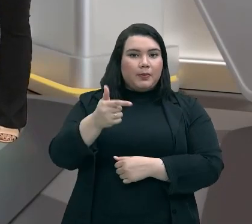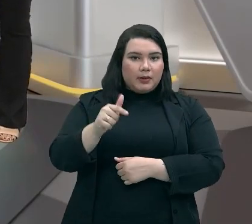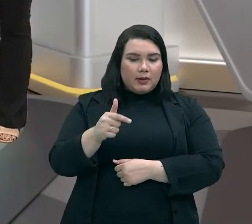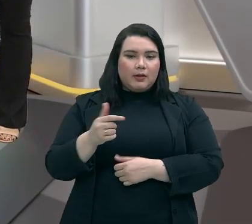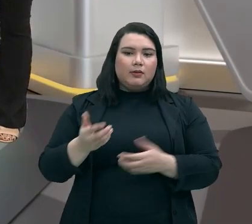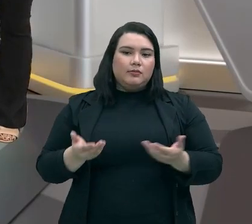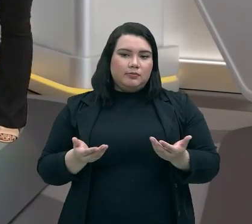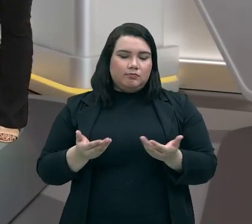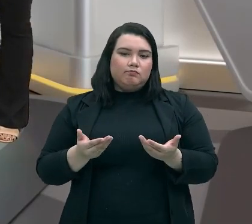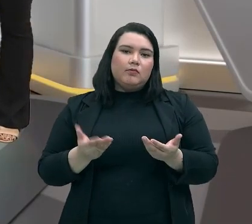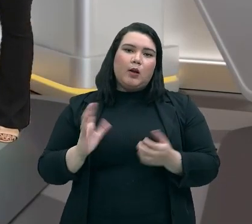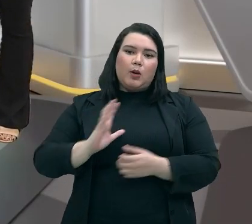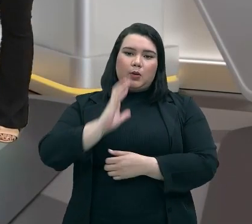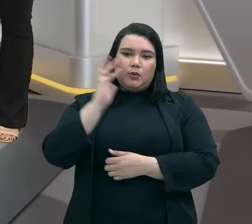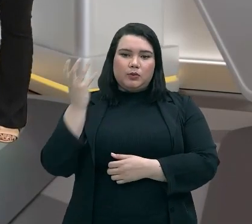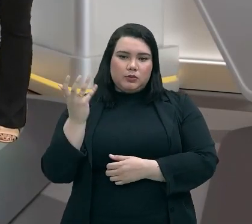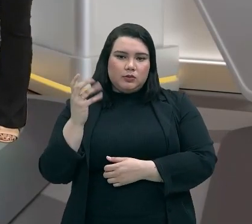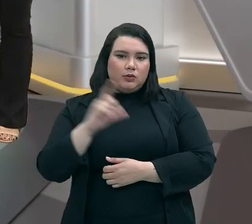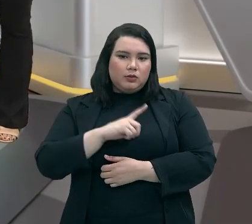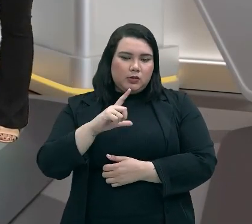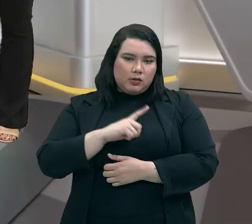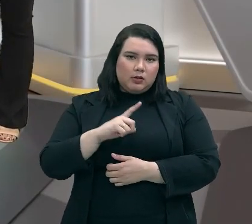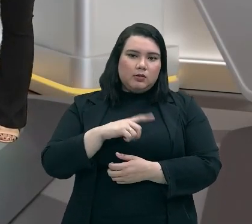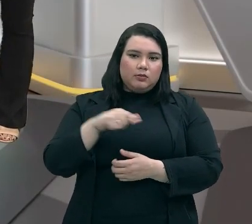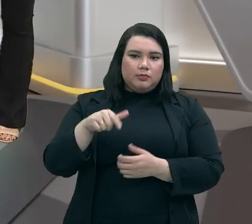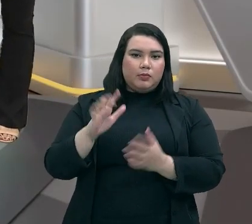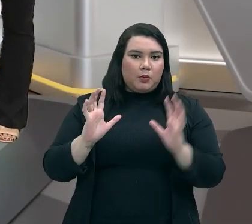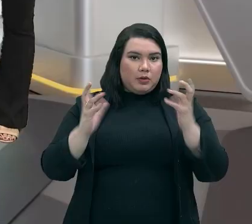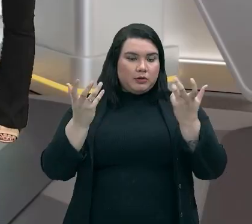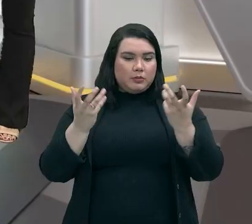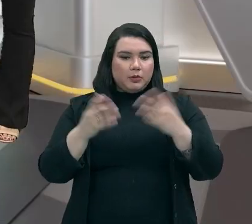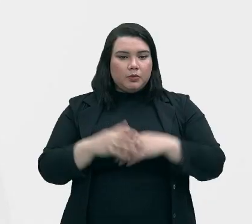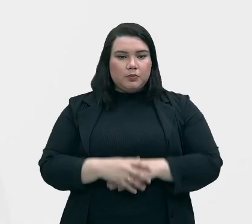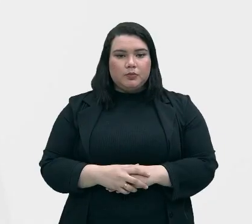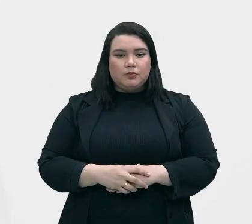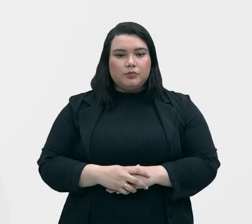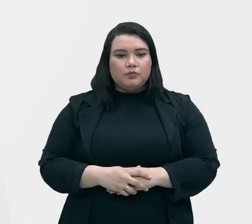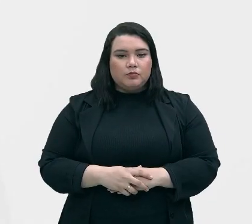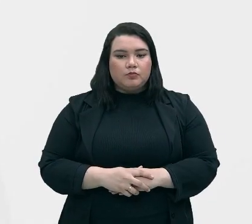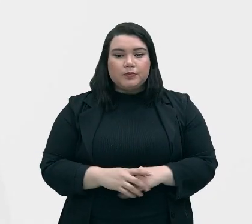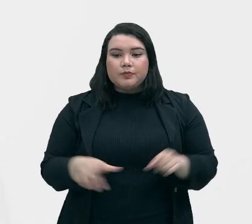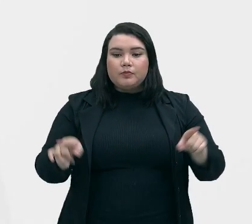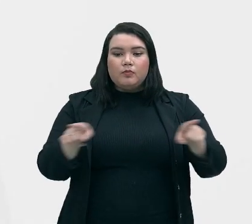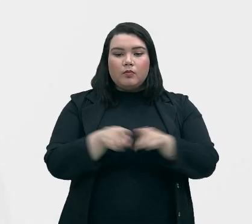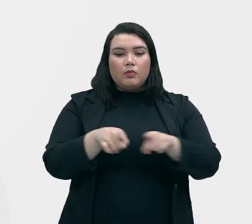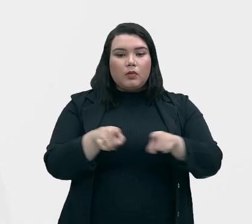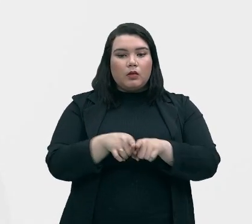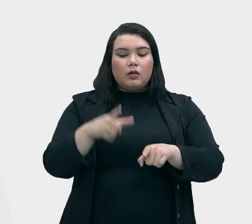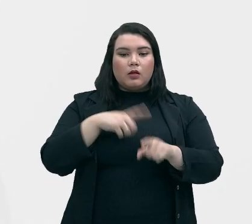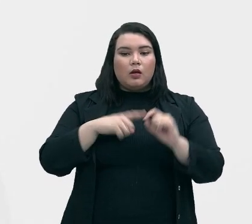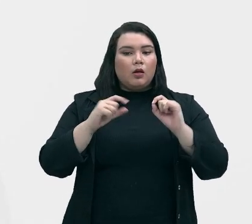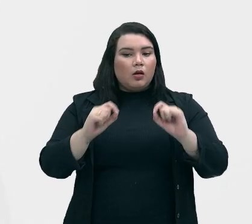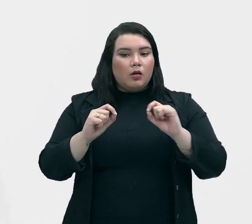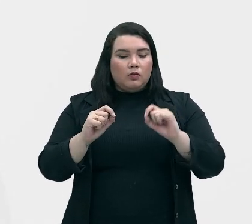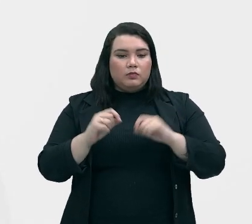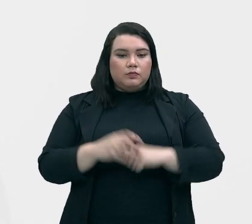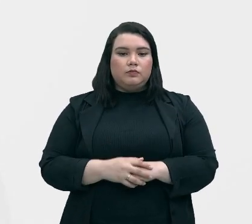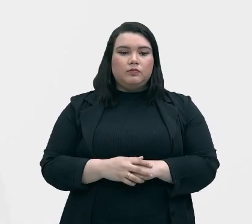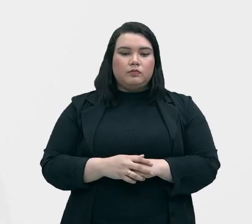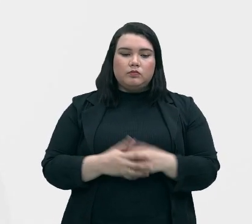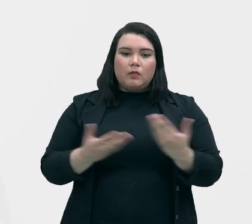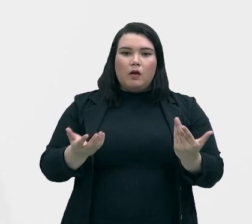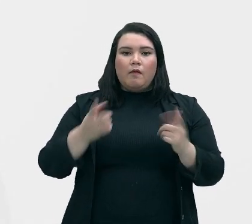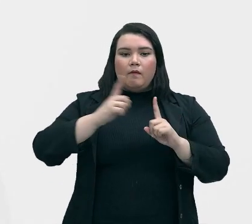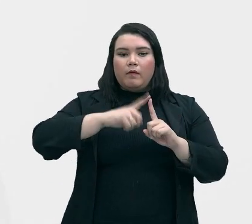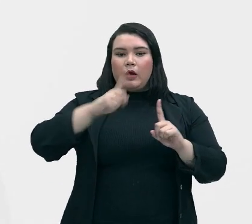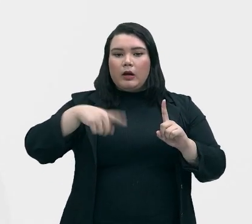ter e acabam sendo expostas a esses eventos extremos, né? Certo. Além das inundações, nós também temos variação nos hábitats de